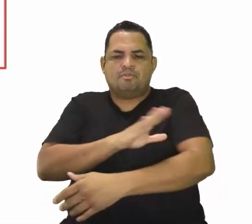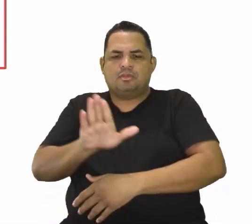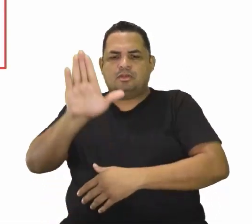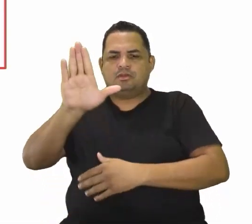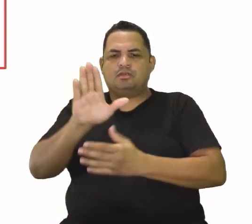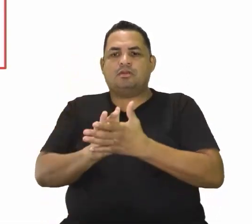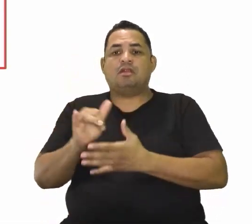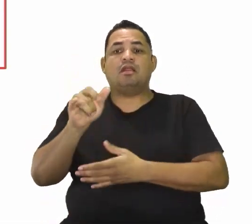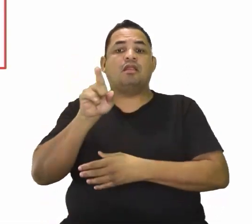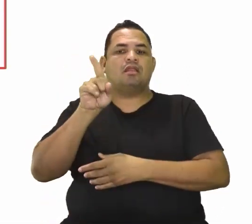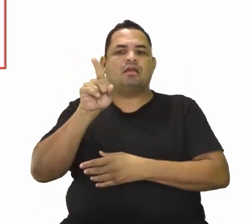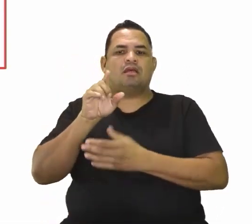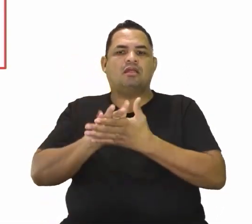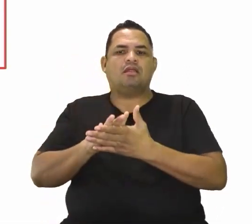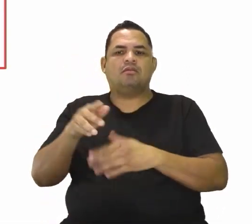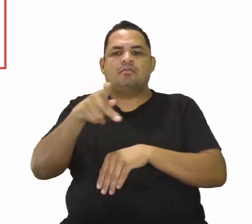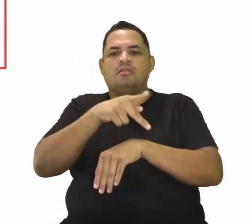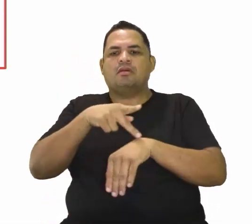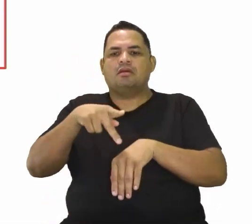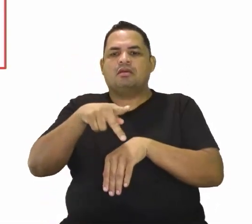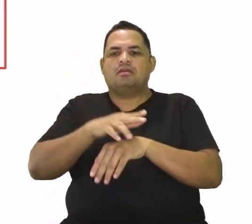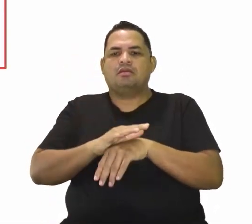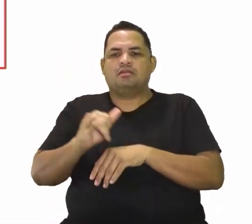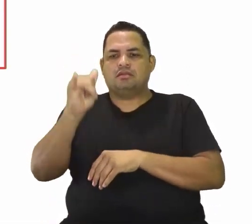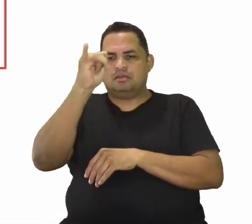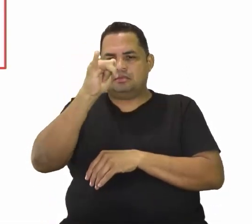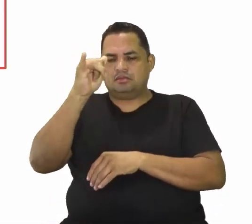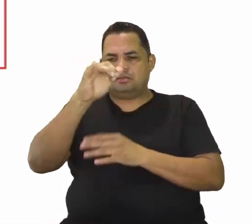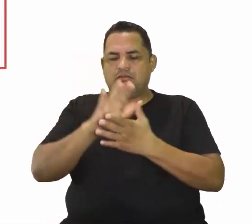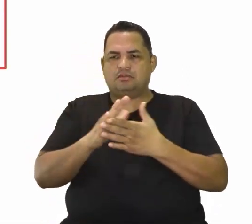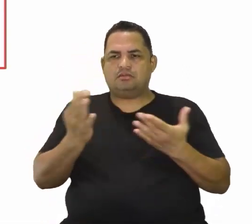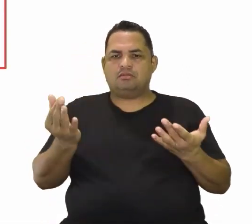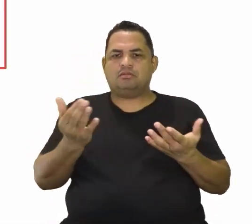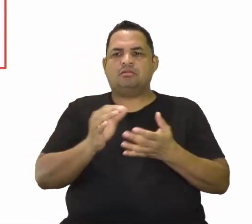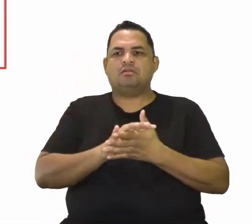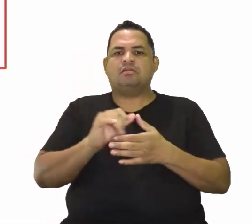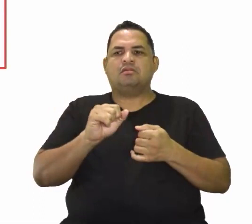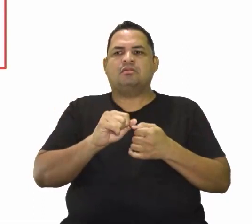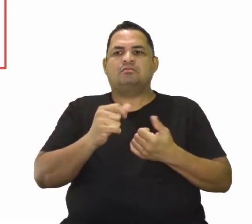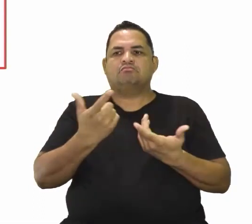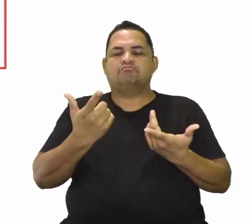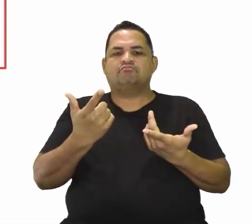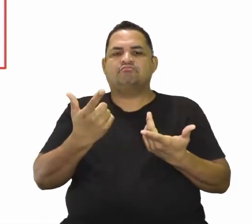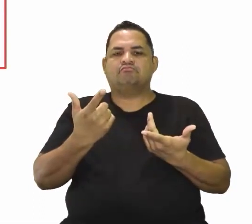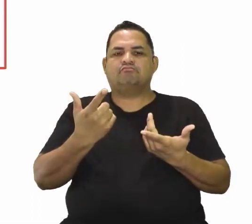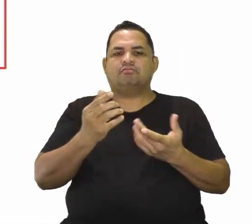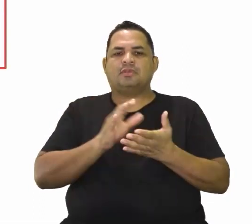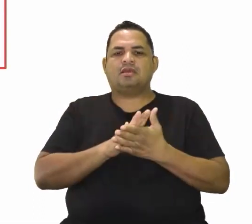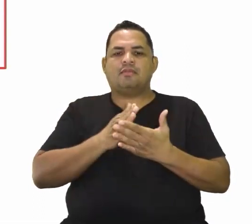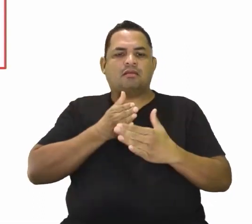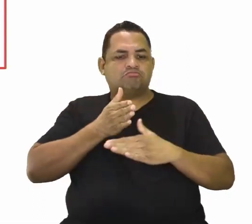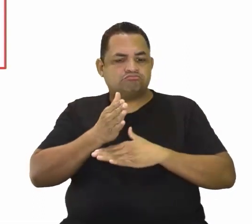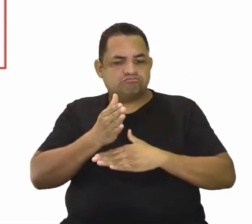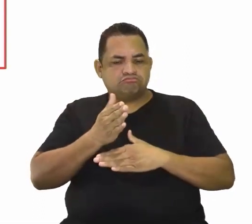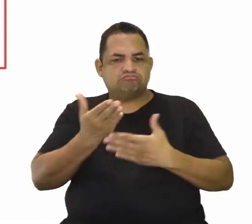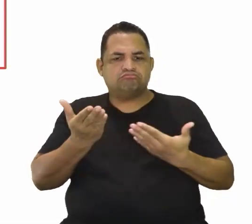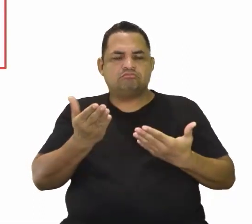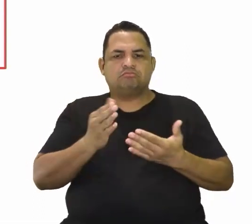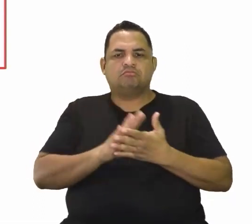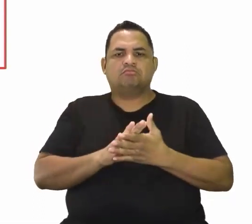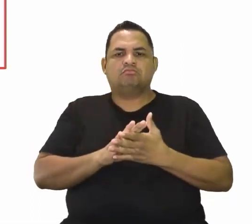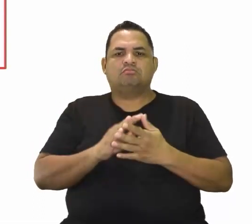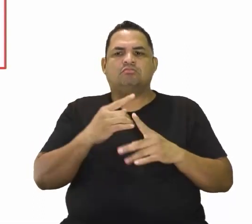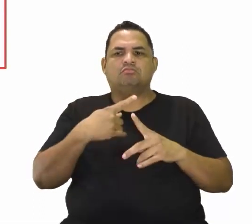território italiano. Feito isso, claro, aí não teve outra. É partir para cima,